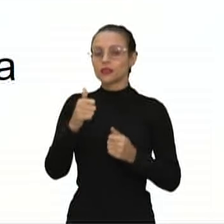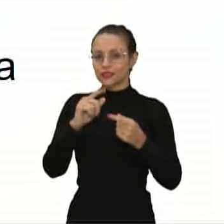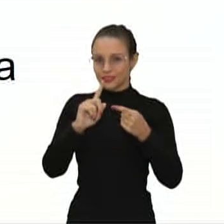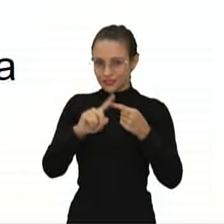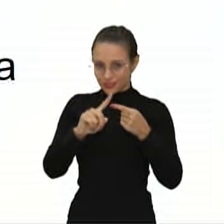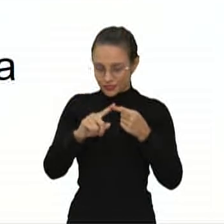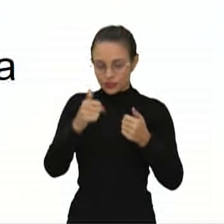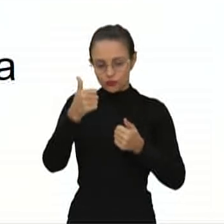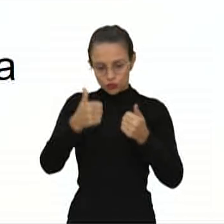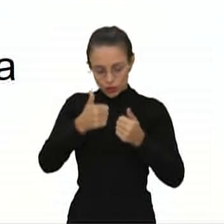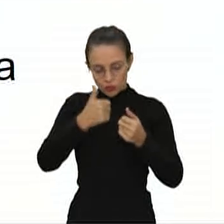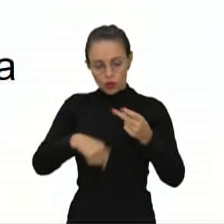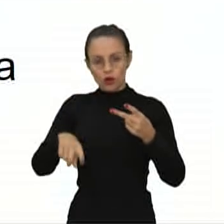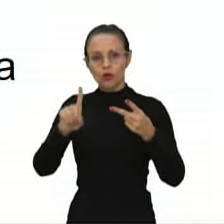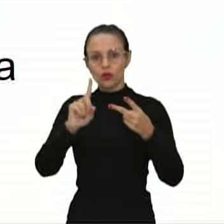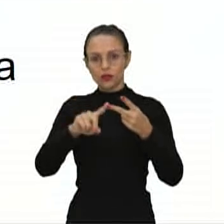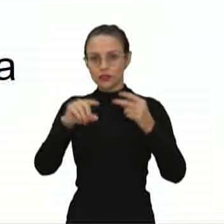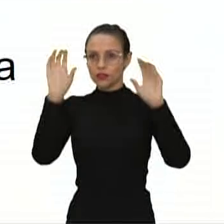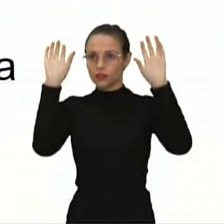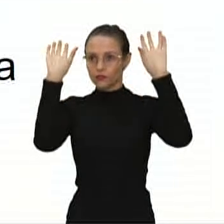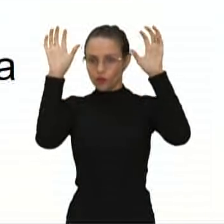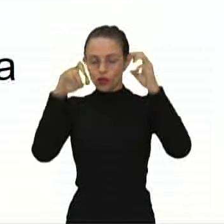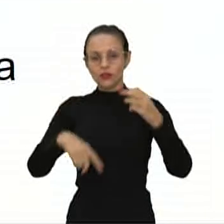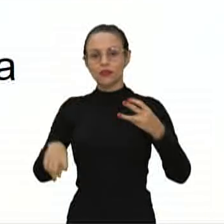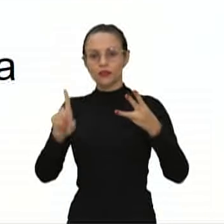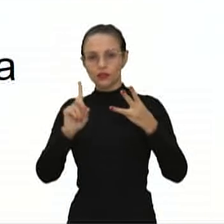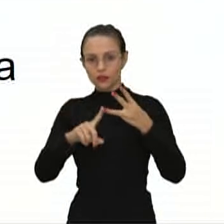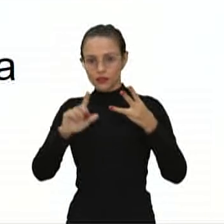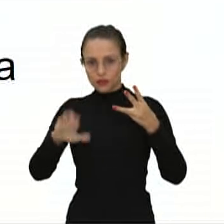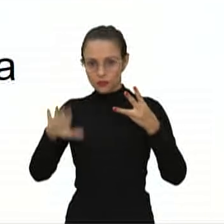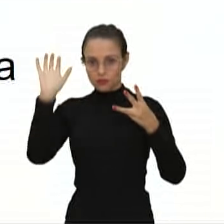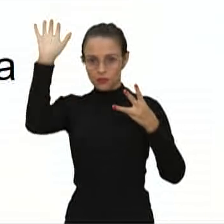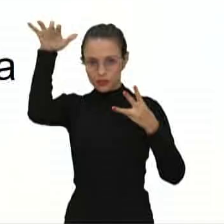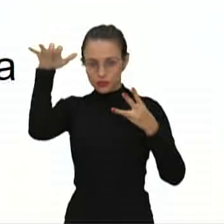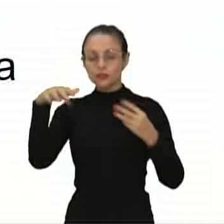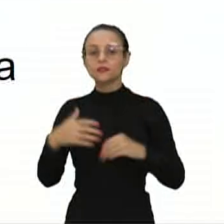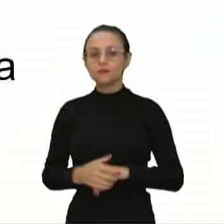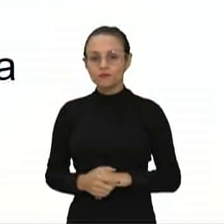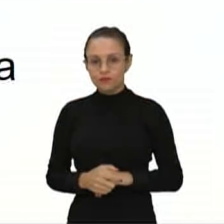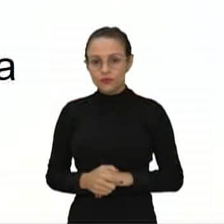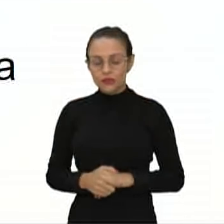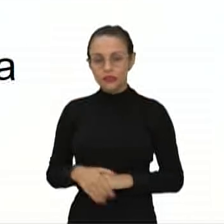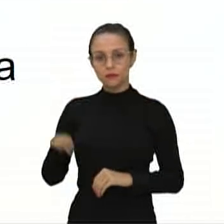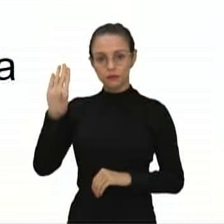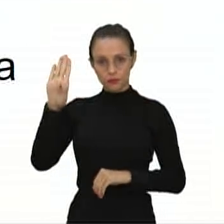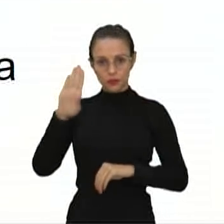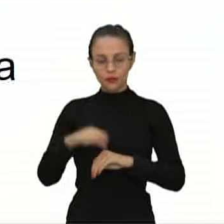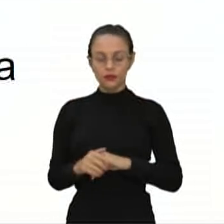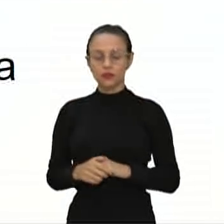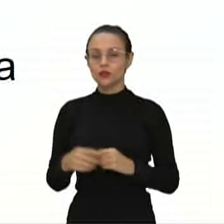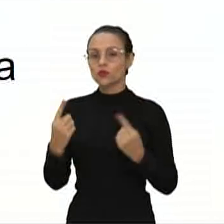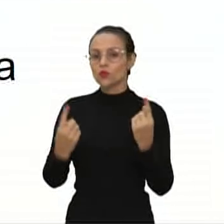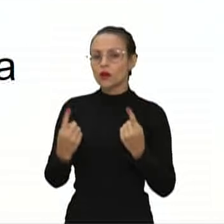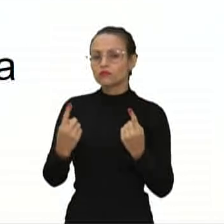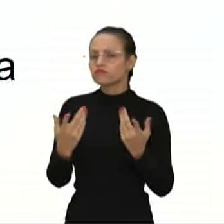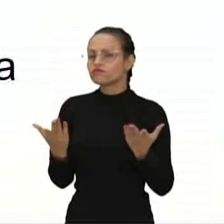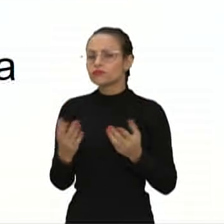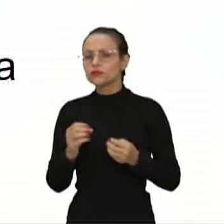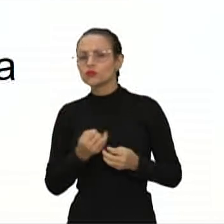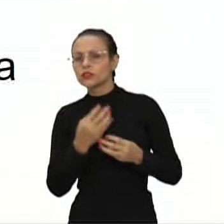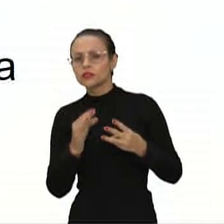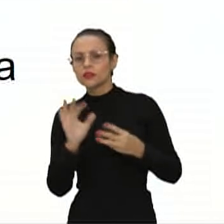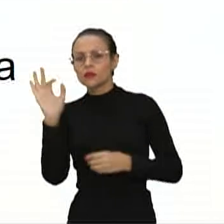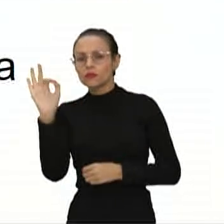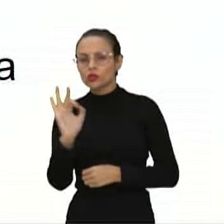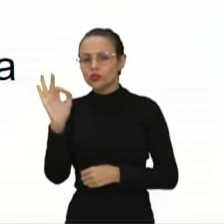de vôlei ou basquete? E na letra B, qual é a porcentagem de